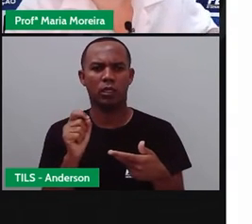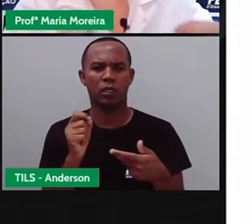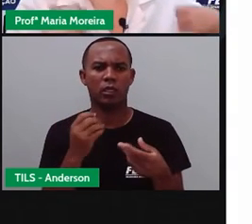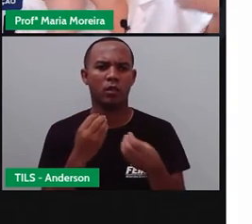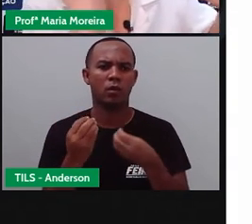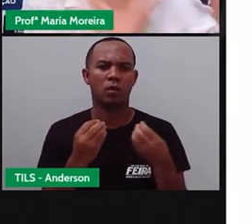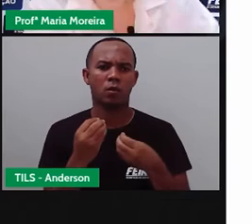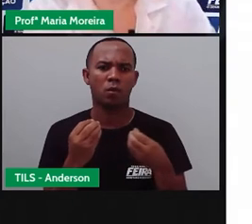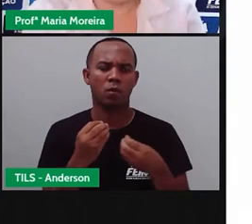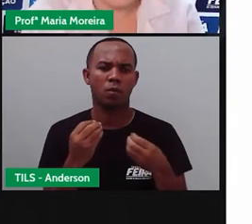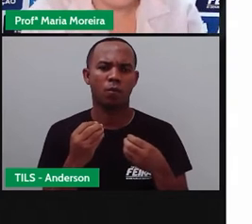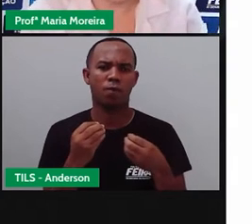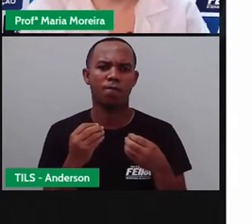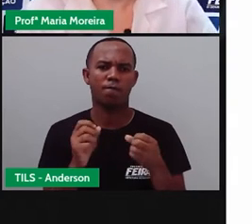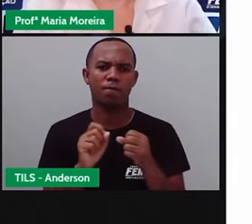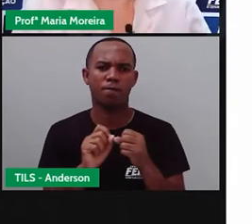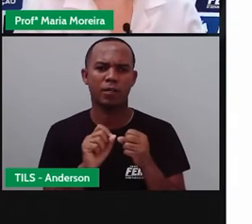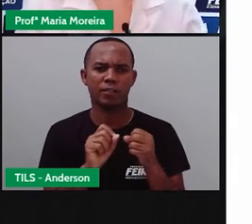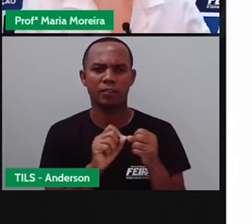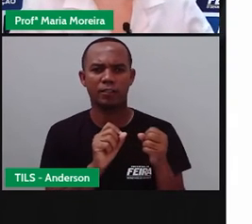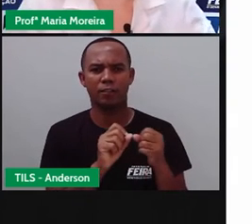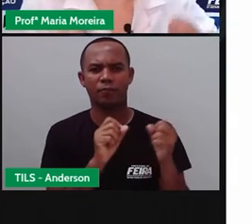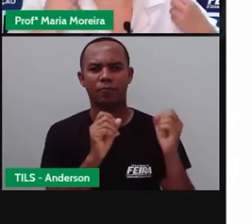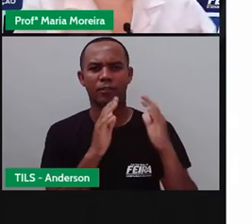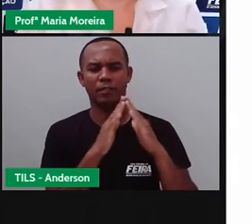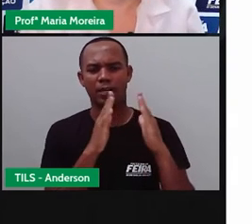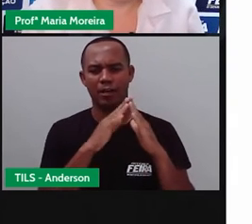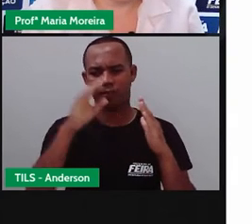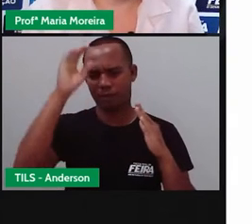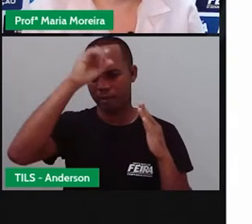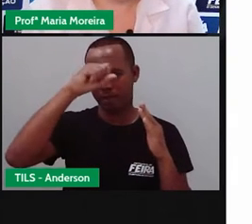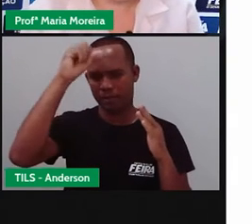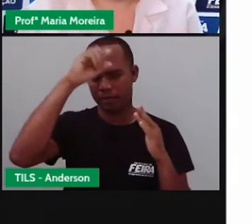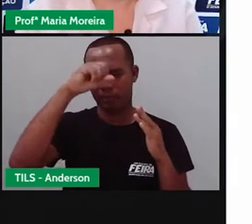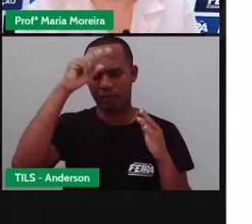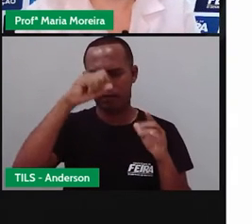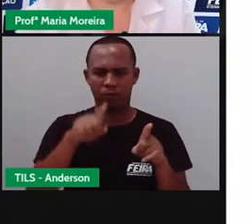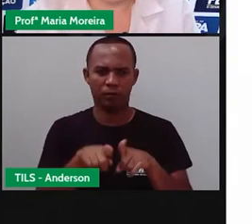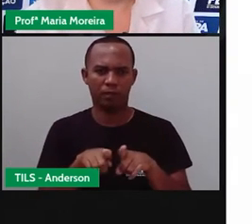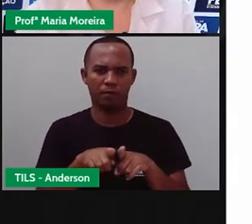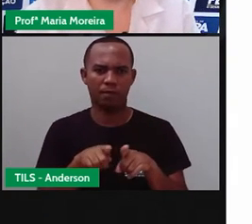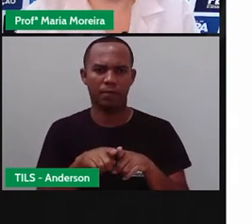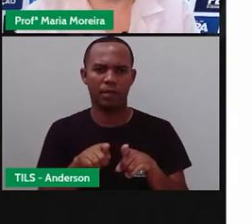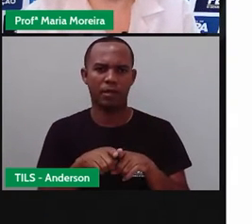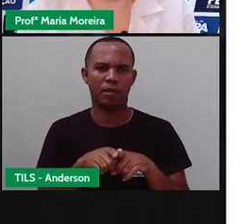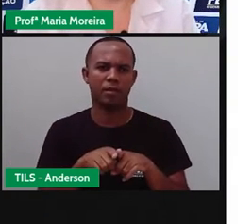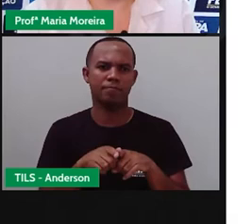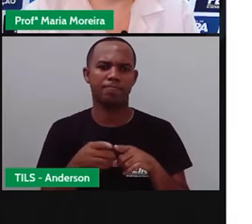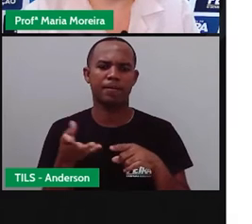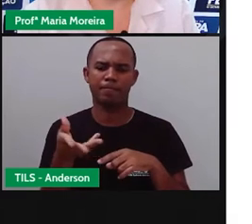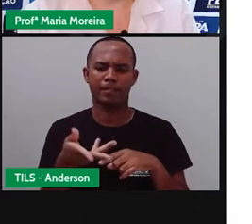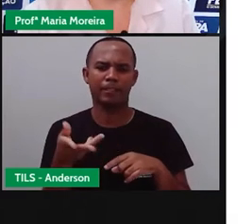reafirmando acabar refazendo em casa acaba que aprendendo ainda mais na prática